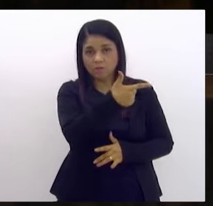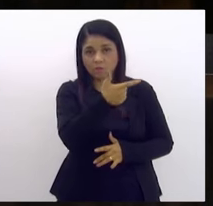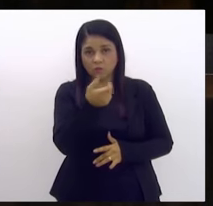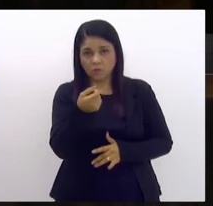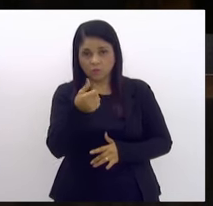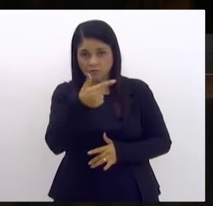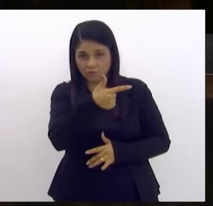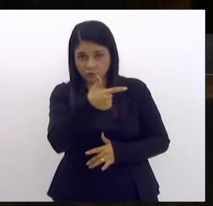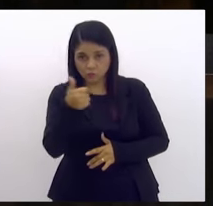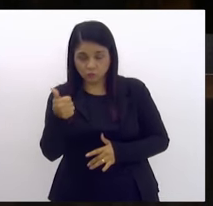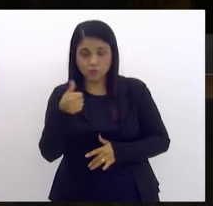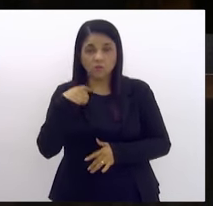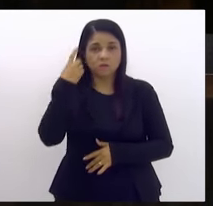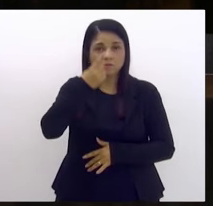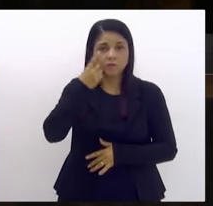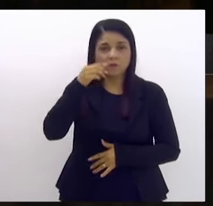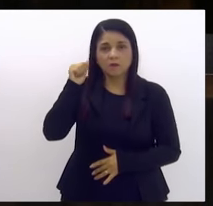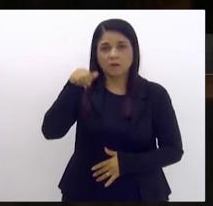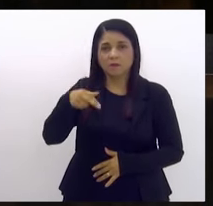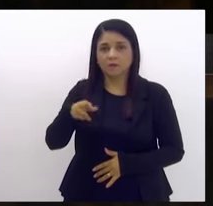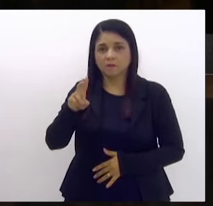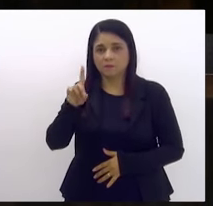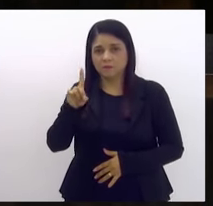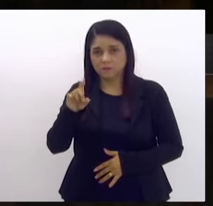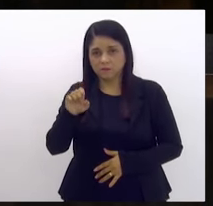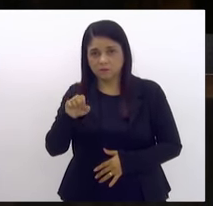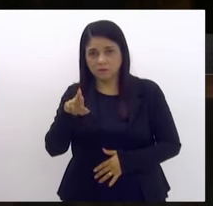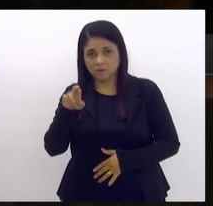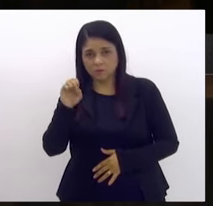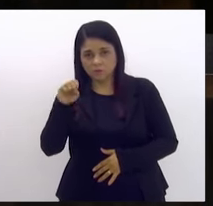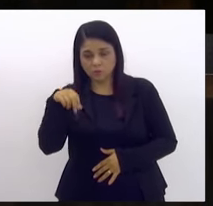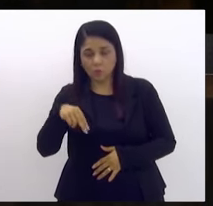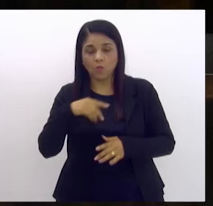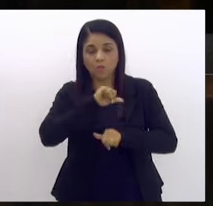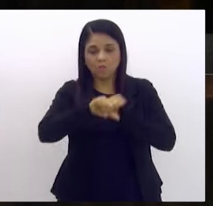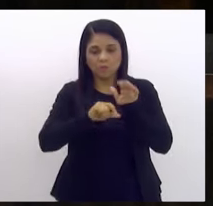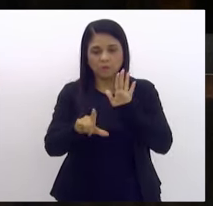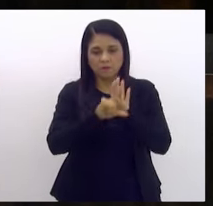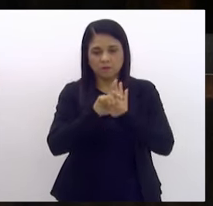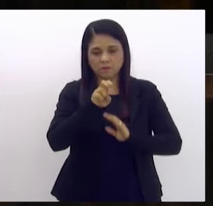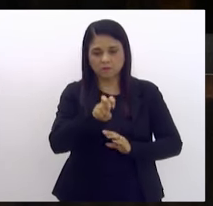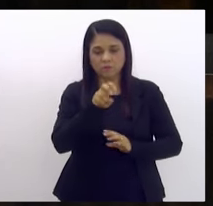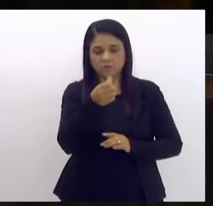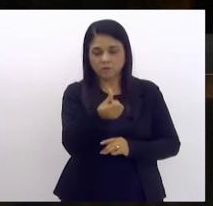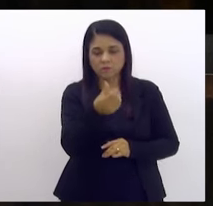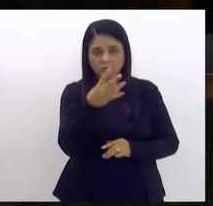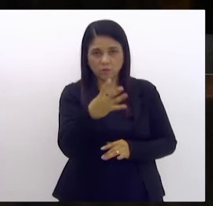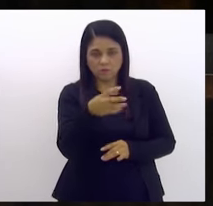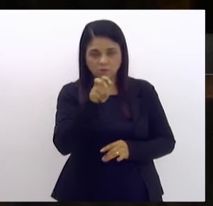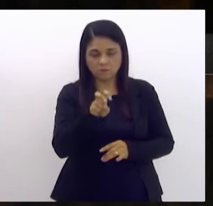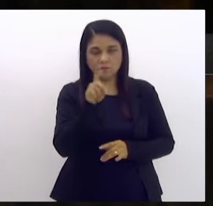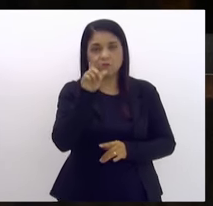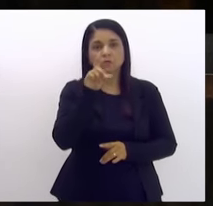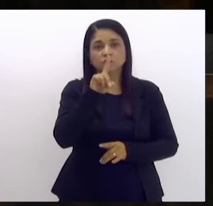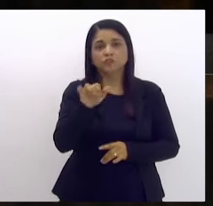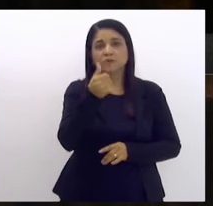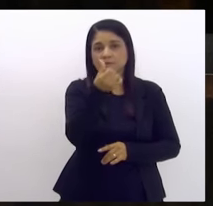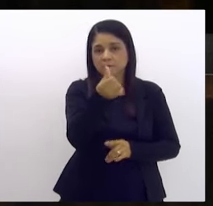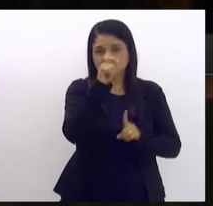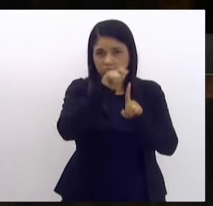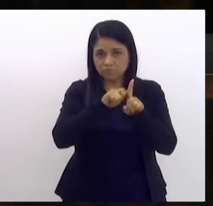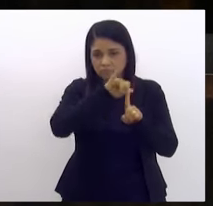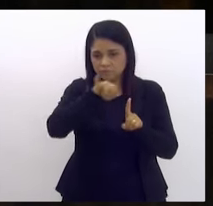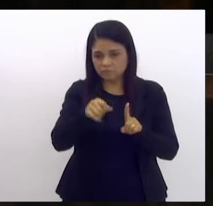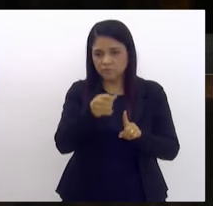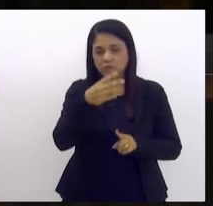4151/2021, de autoria do deputado Anderson Moraes, que altera a lei estadual número 5.645, de 6 de janeiro de